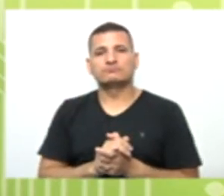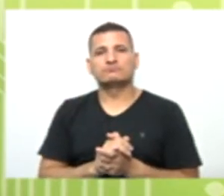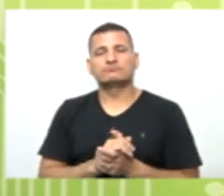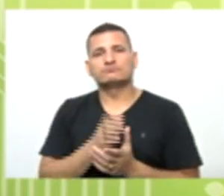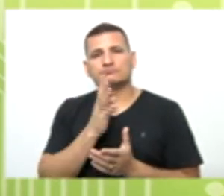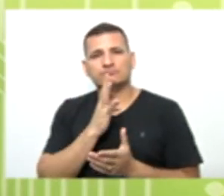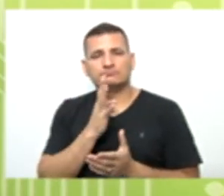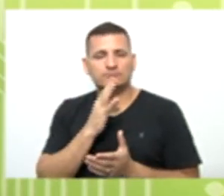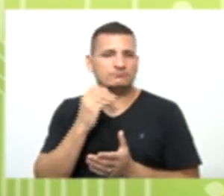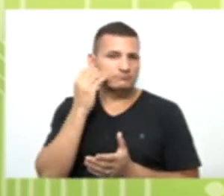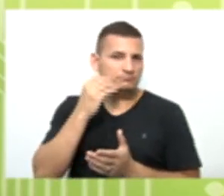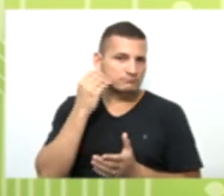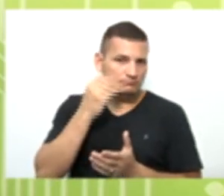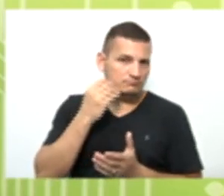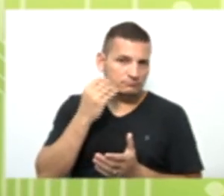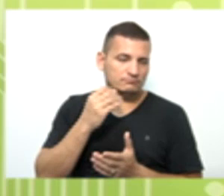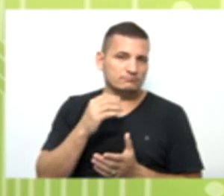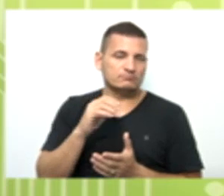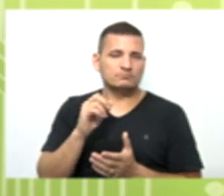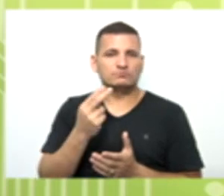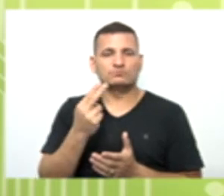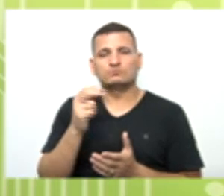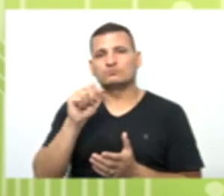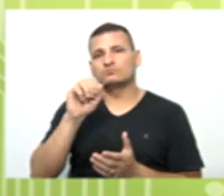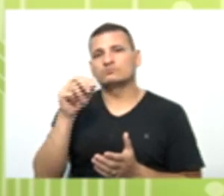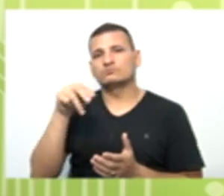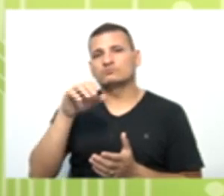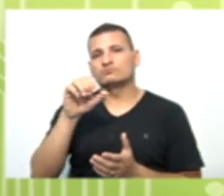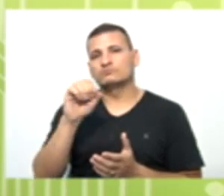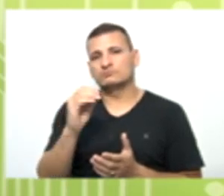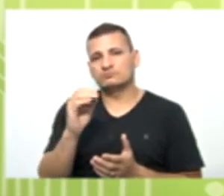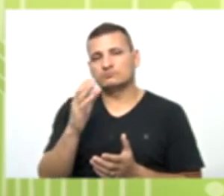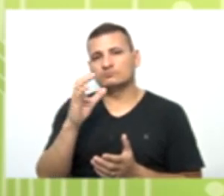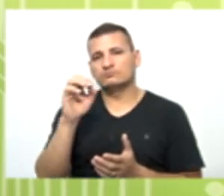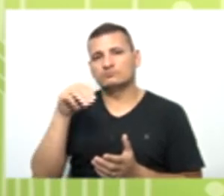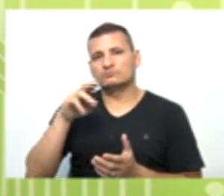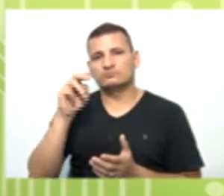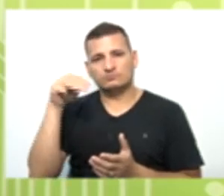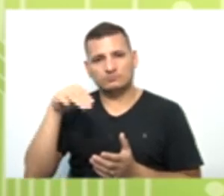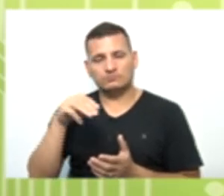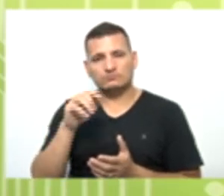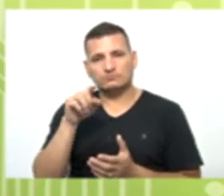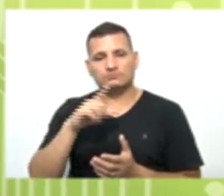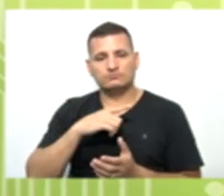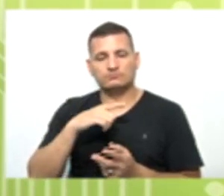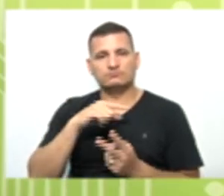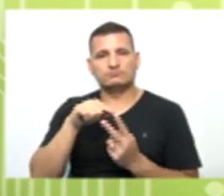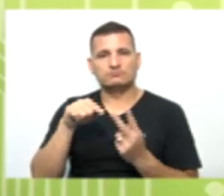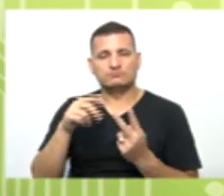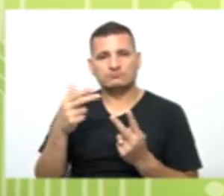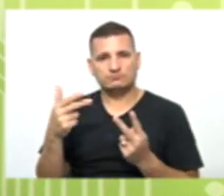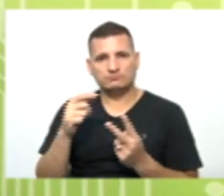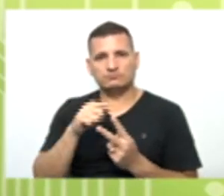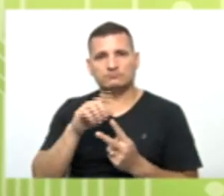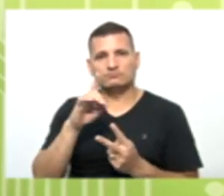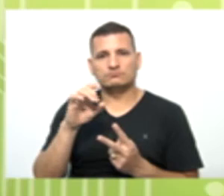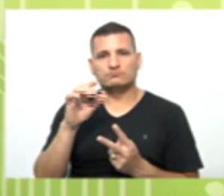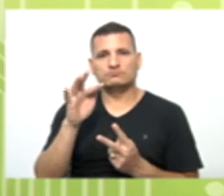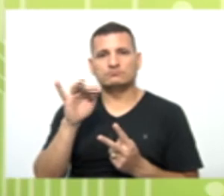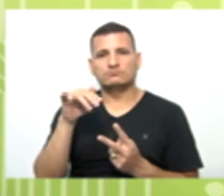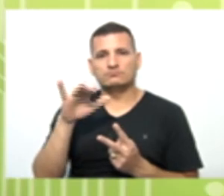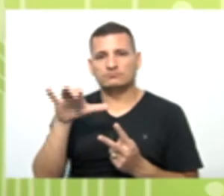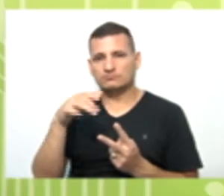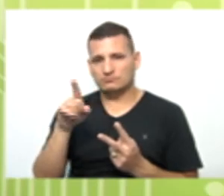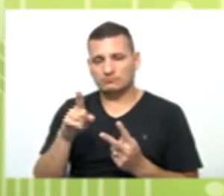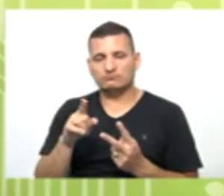conhecimento popular ou senso comum. Então aqui você tem duas coisas: definição de senso